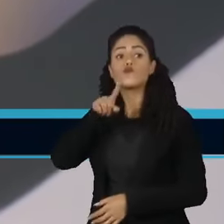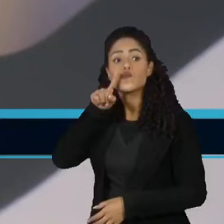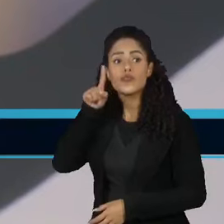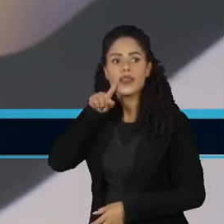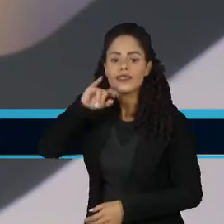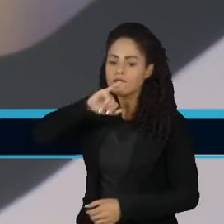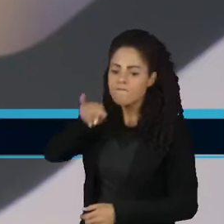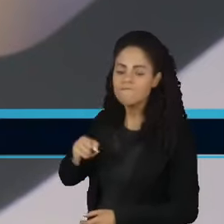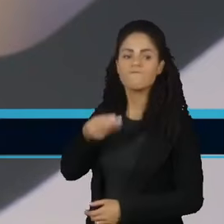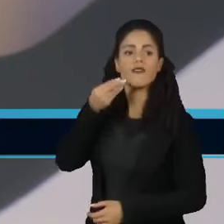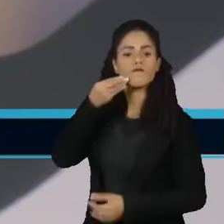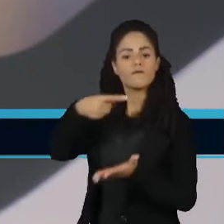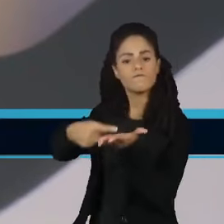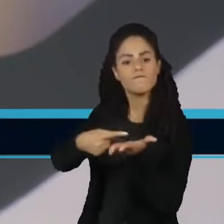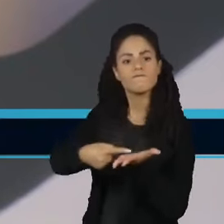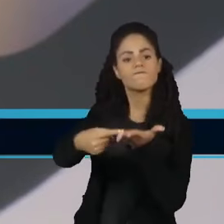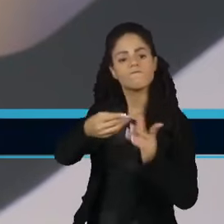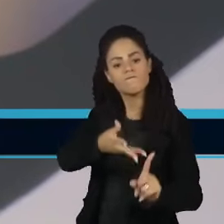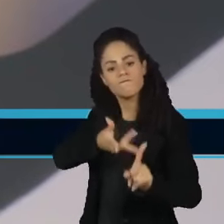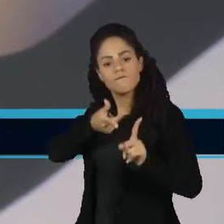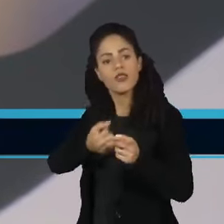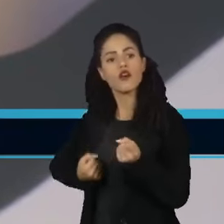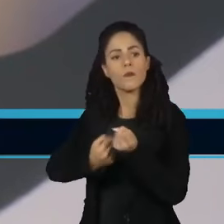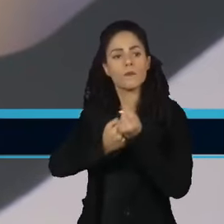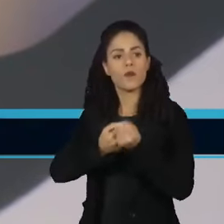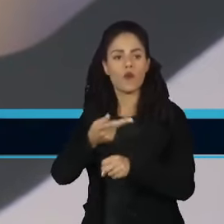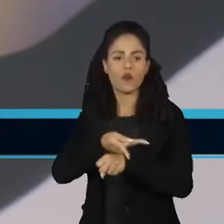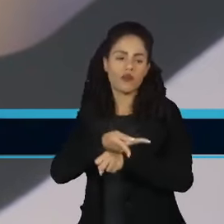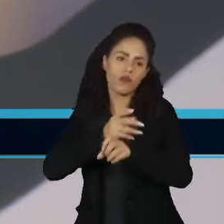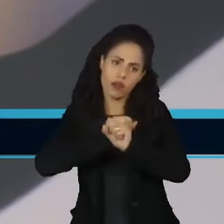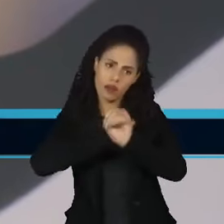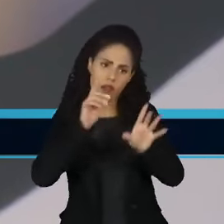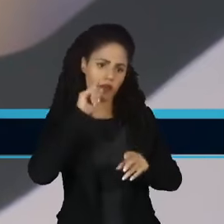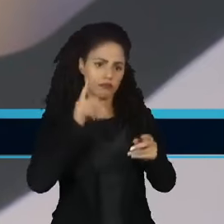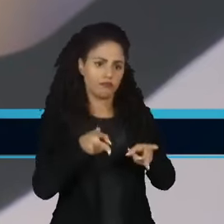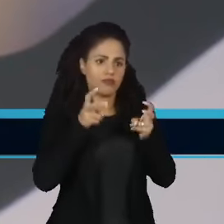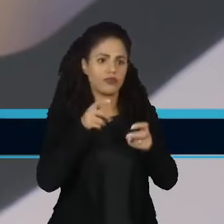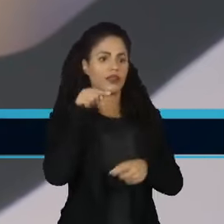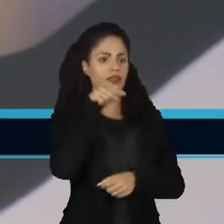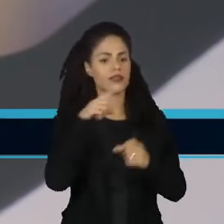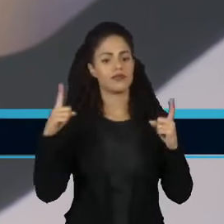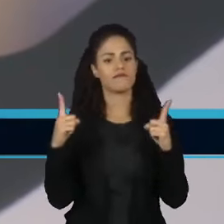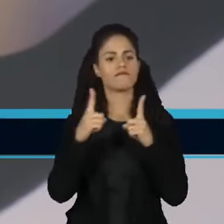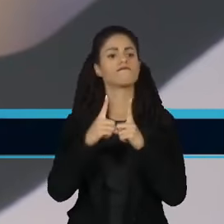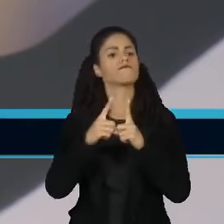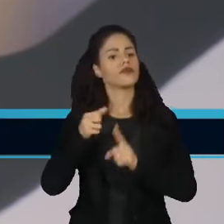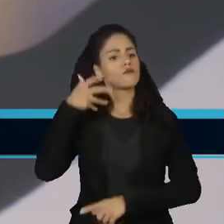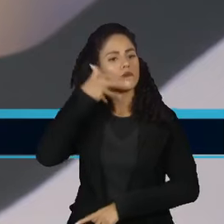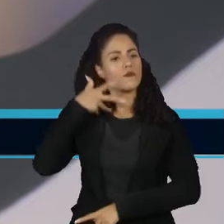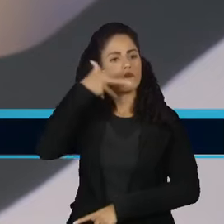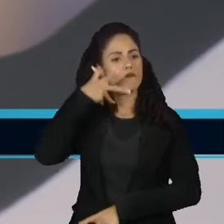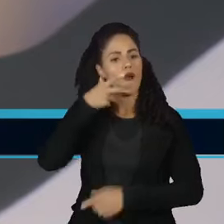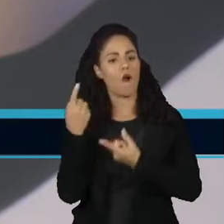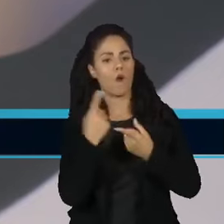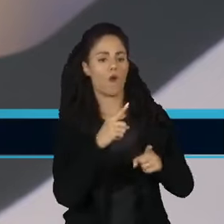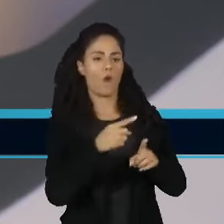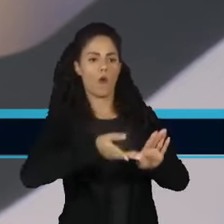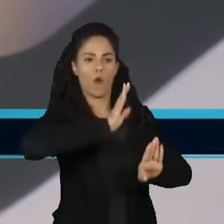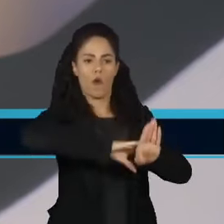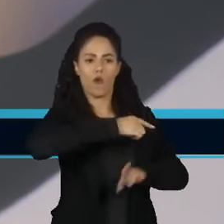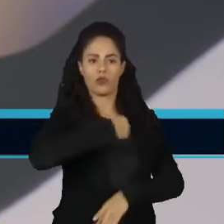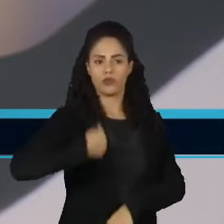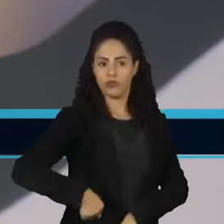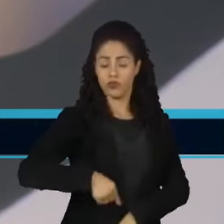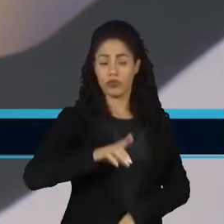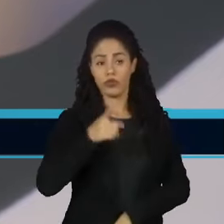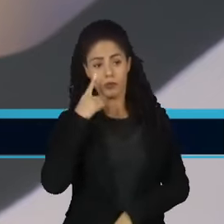rivalidades regionais para angariar apoio, e ele fez muito claramente neste encontro um discurso contra a China. Então, me parece que